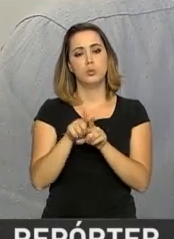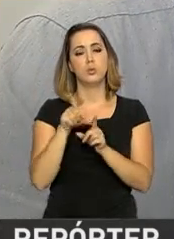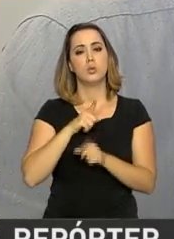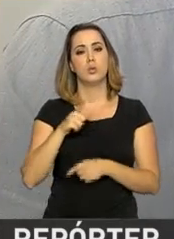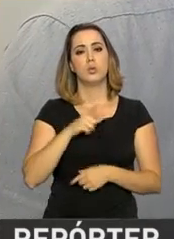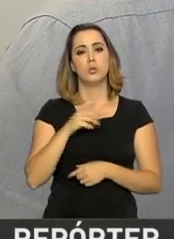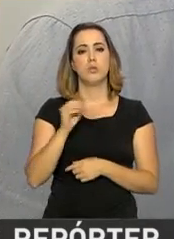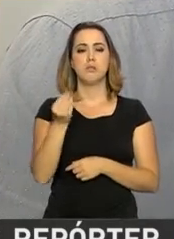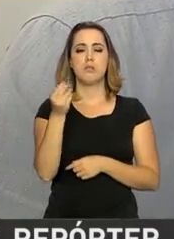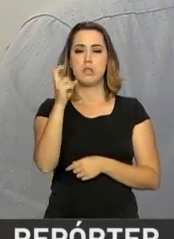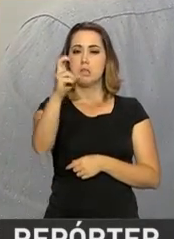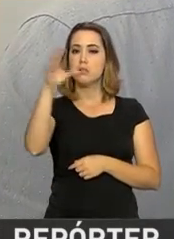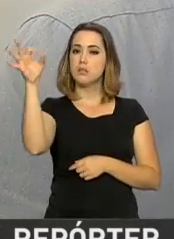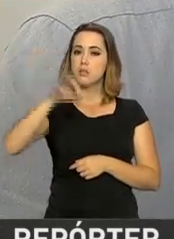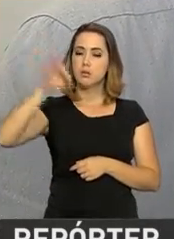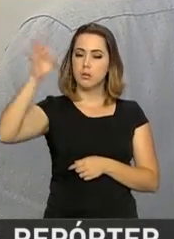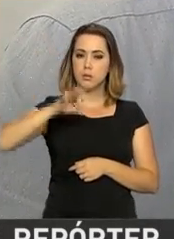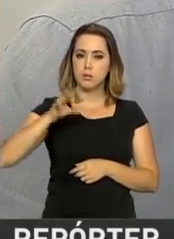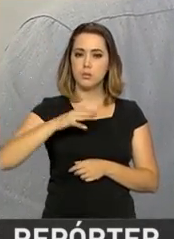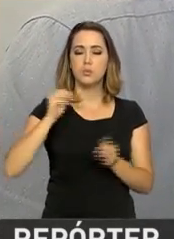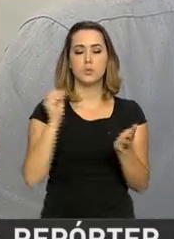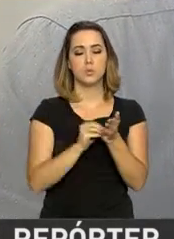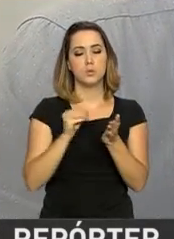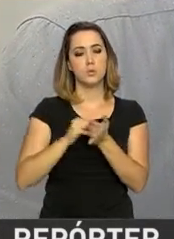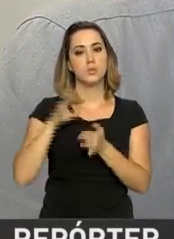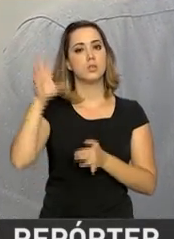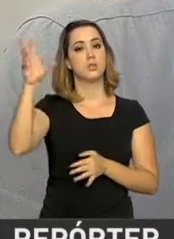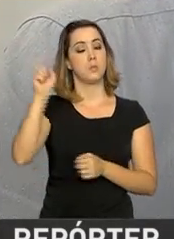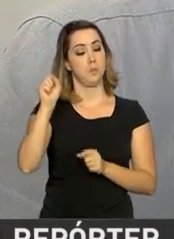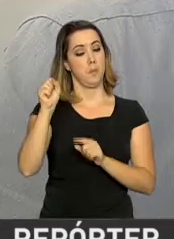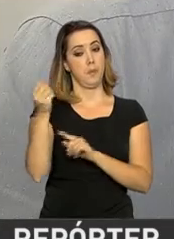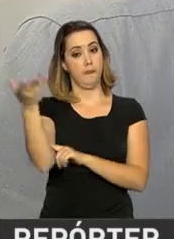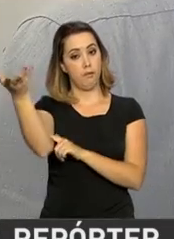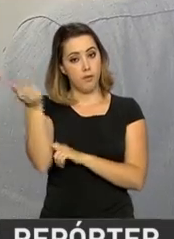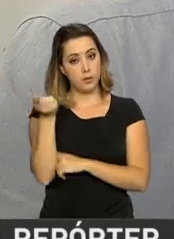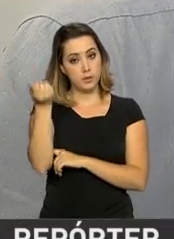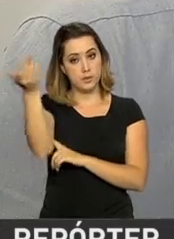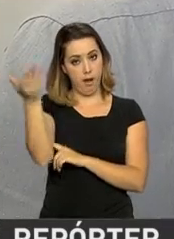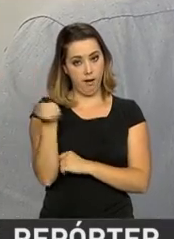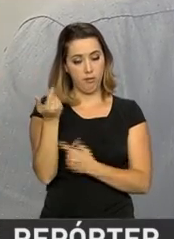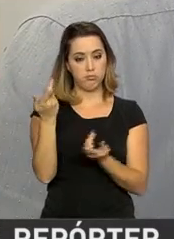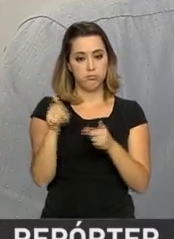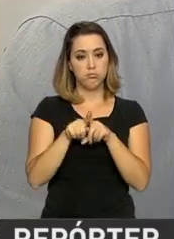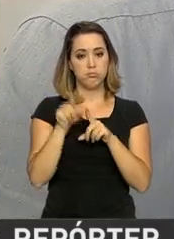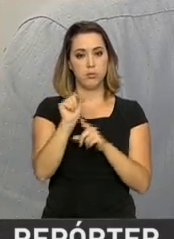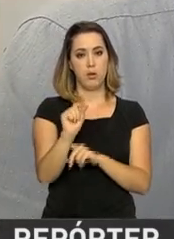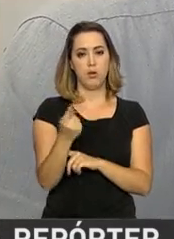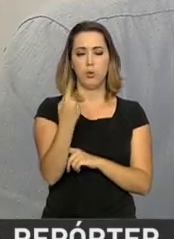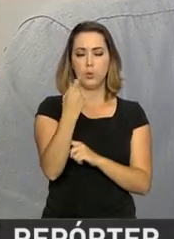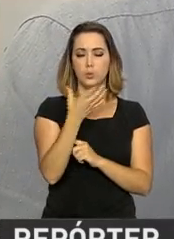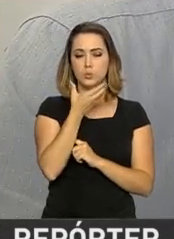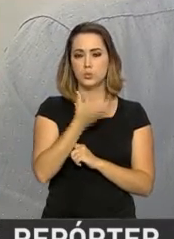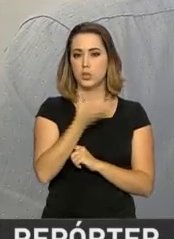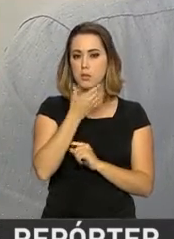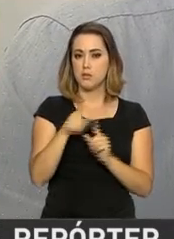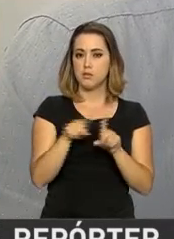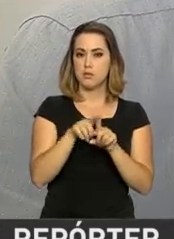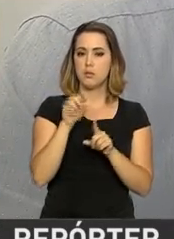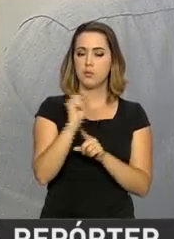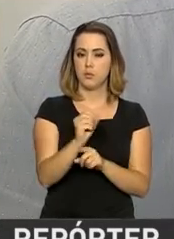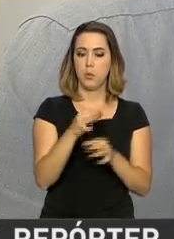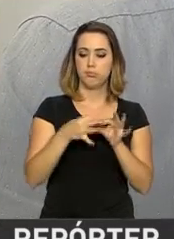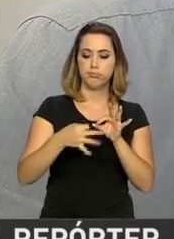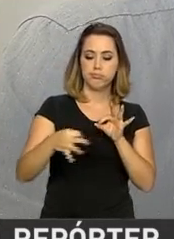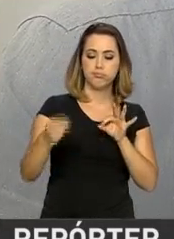e 5% que não só com esse benefício então pela primeira vez um decisão inédita do do atual governo com o codefat de